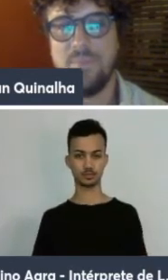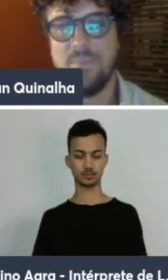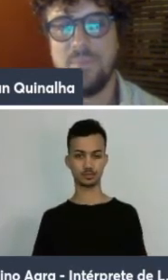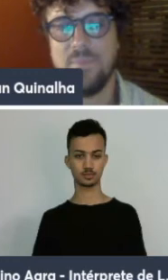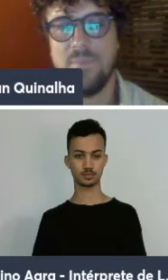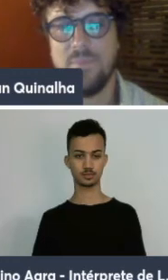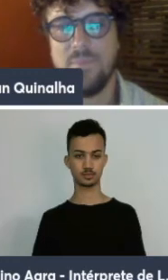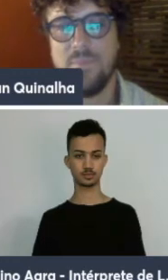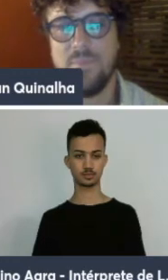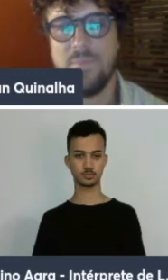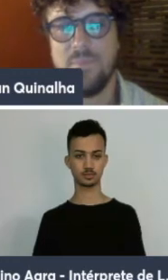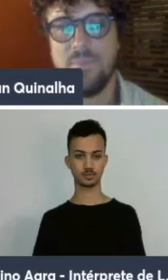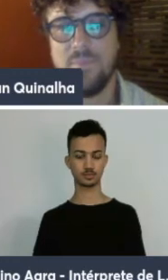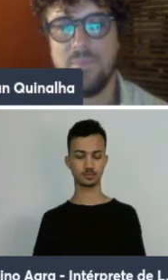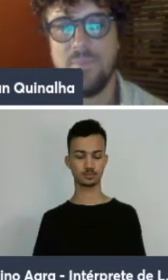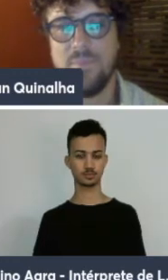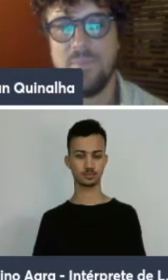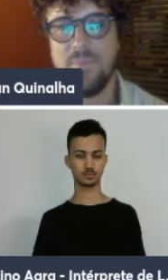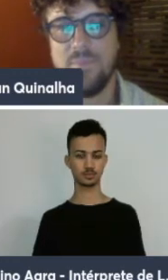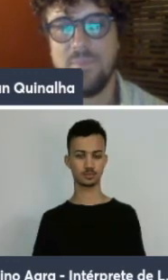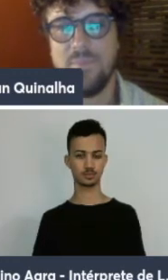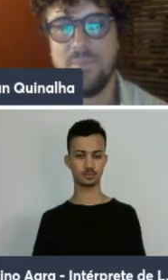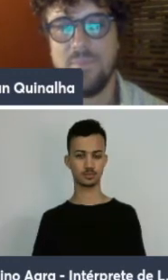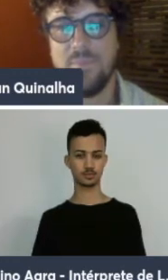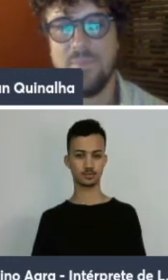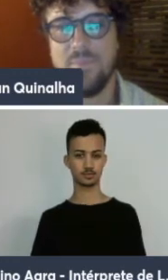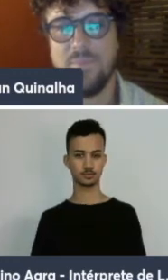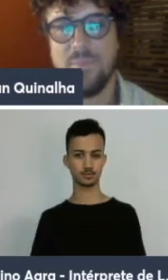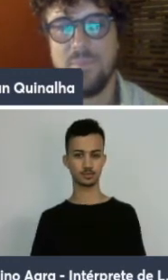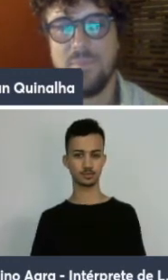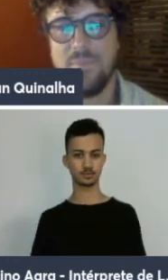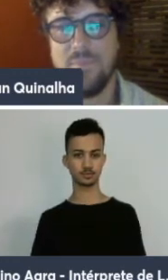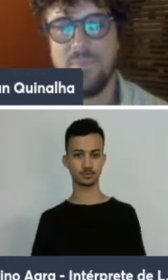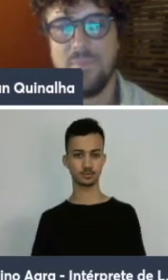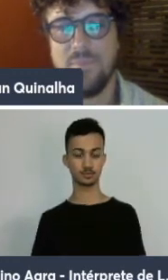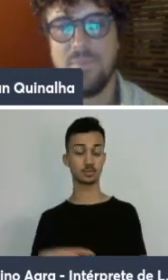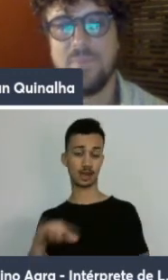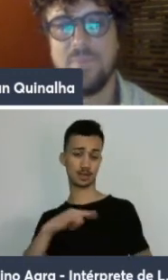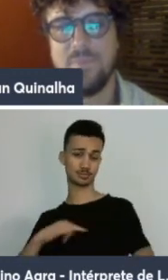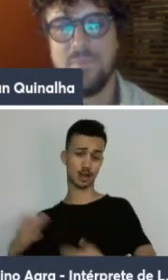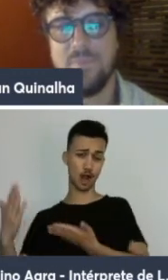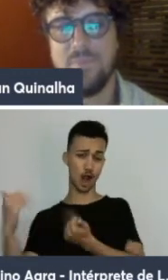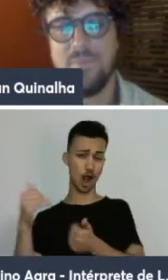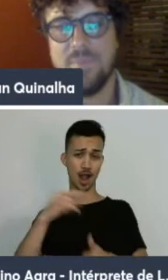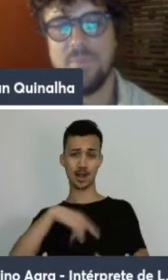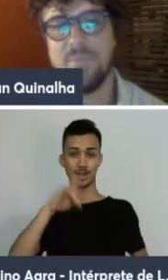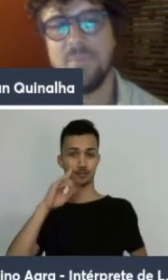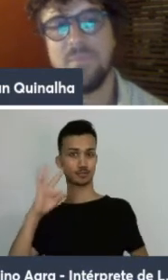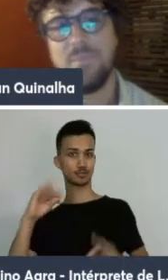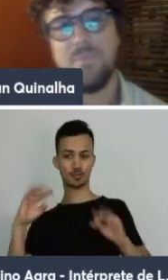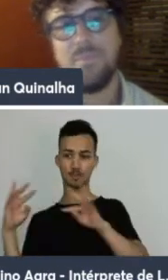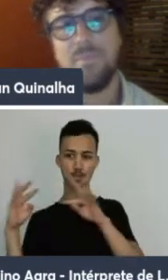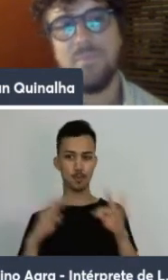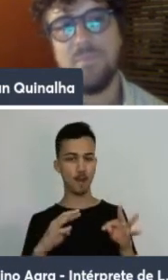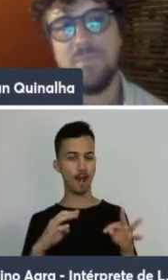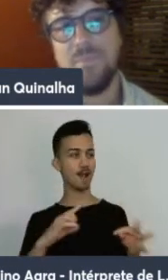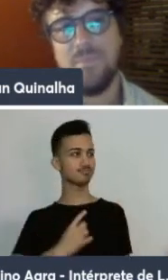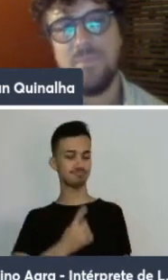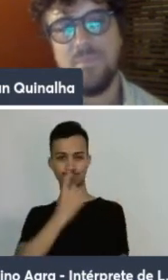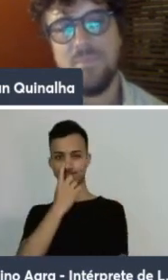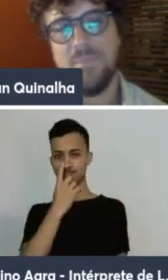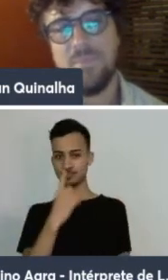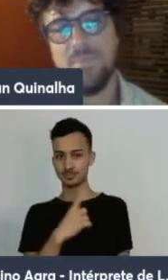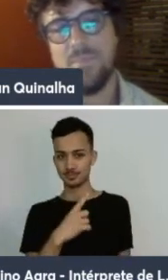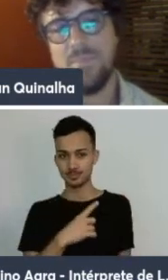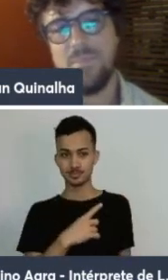apresentaram um point, né, de encontro e de conspiração nesse sentido, porque... Os